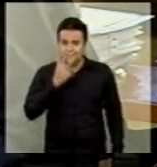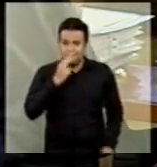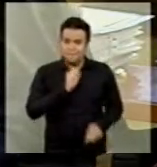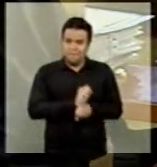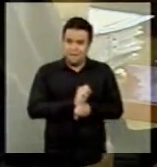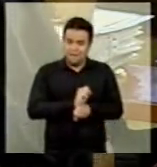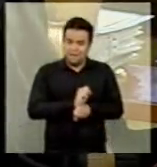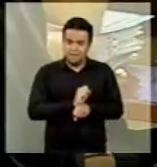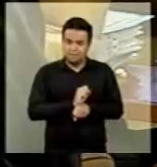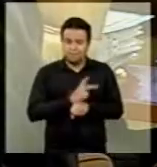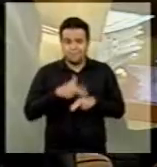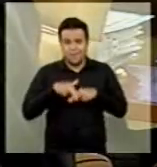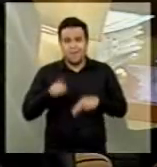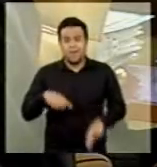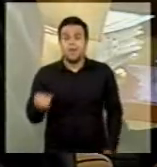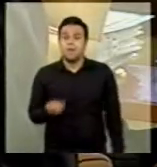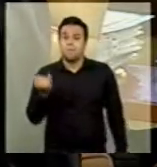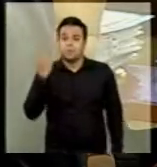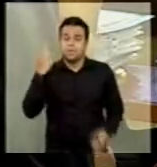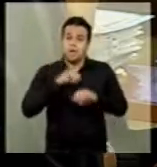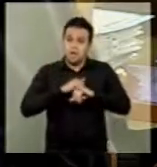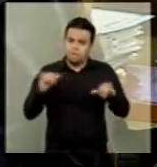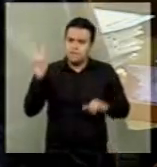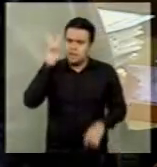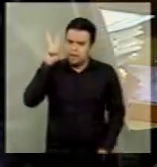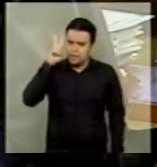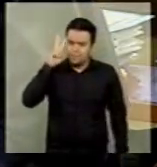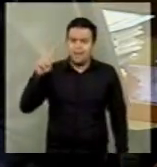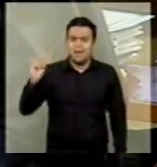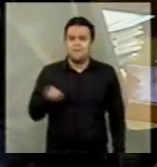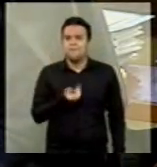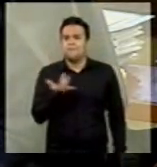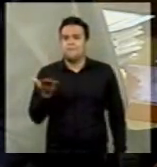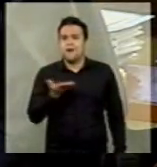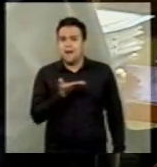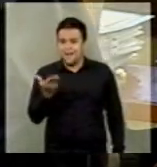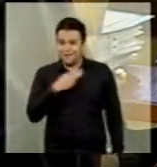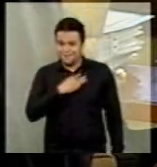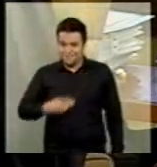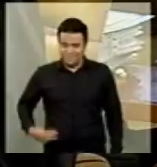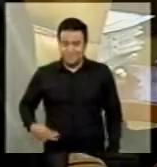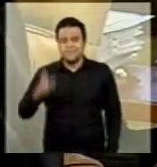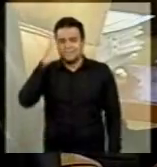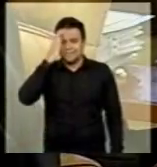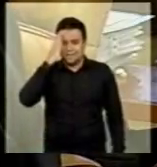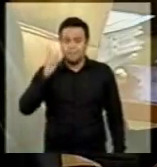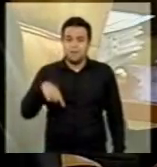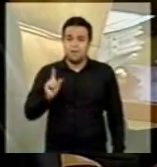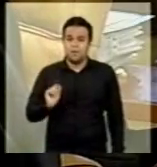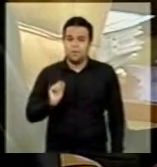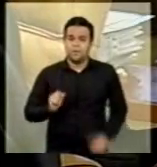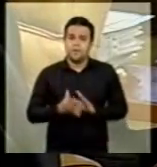Aí é importante relembrar aquilo que já foi dito aqui por vários colegas, que